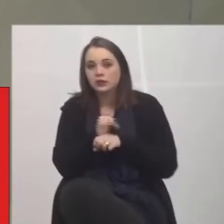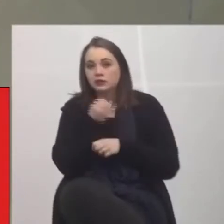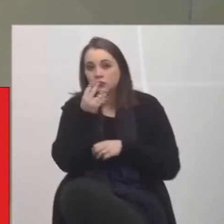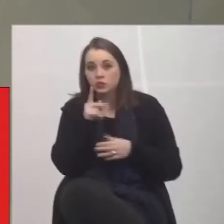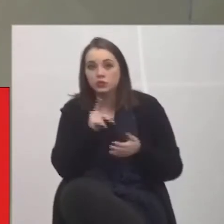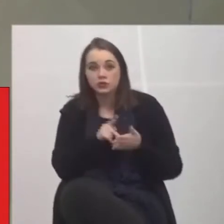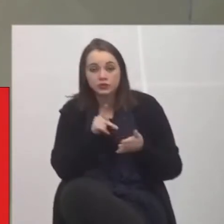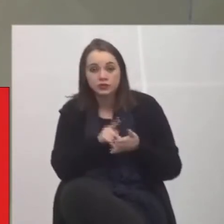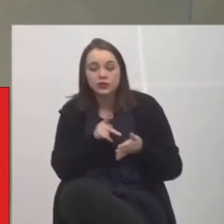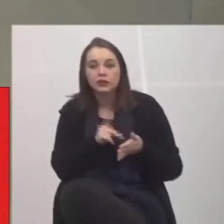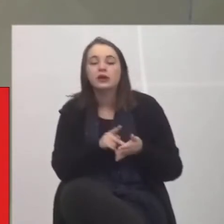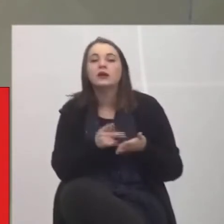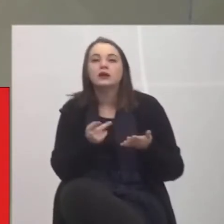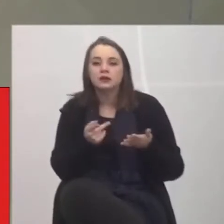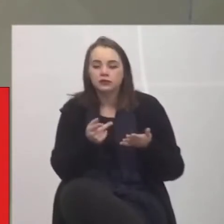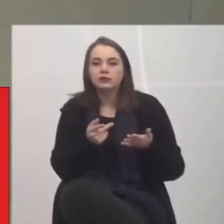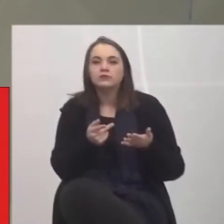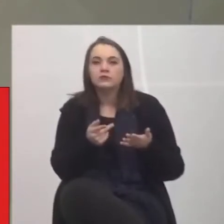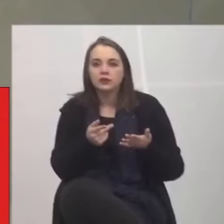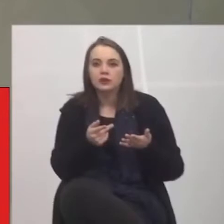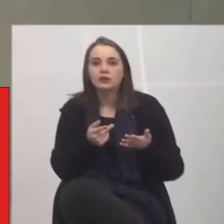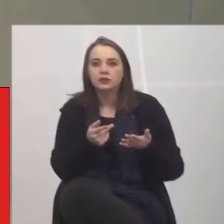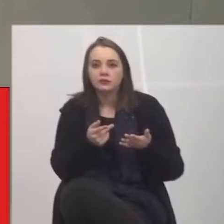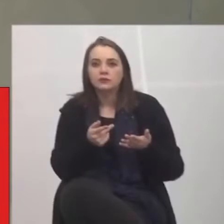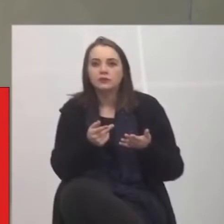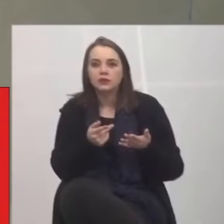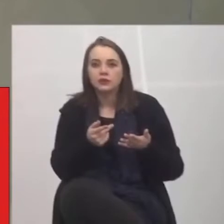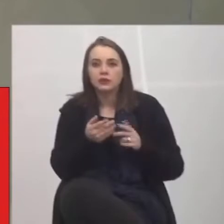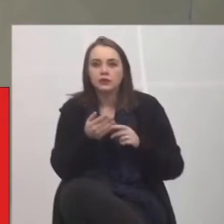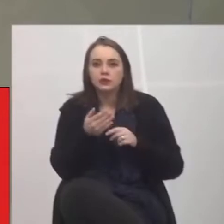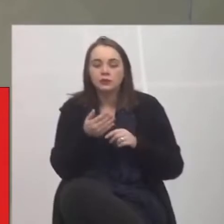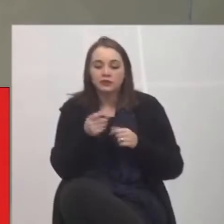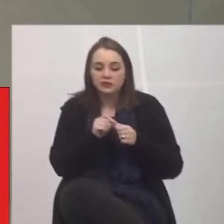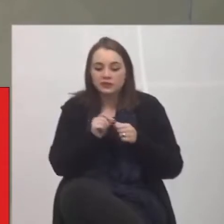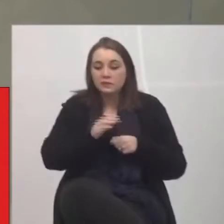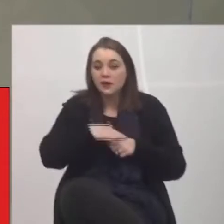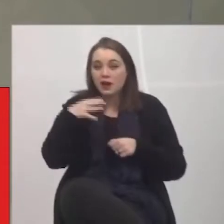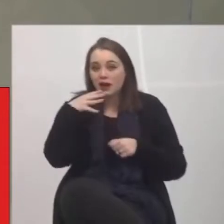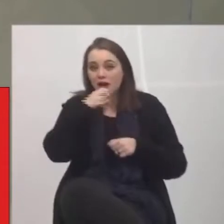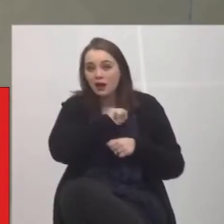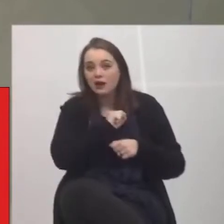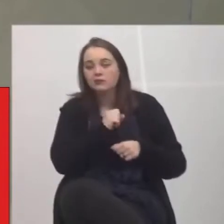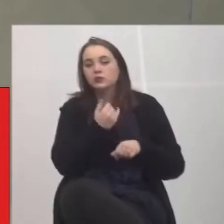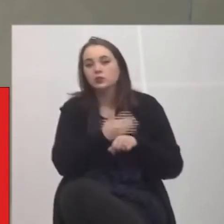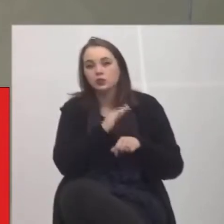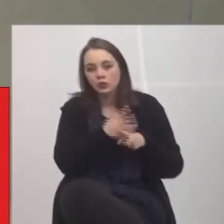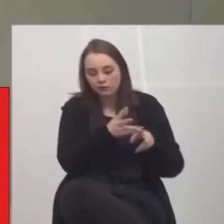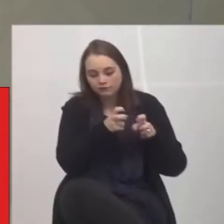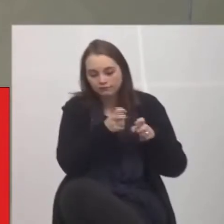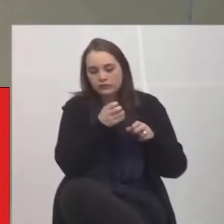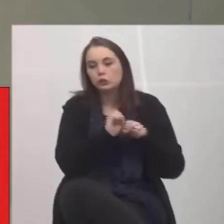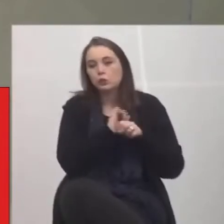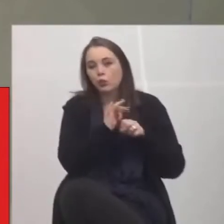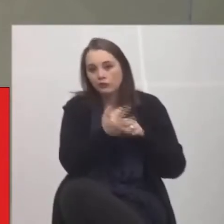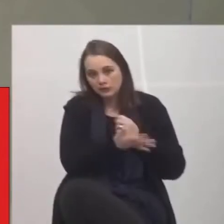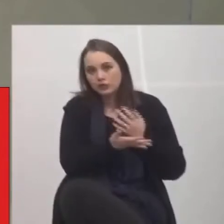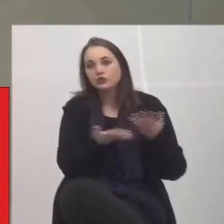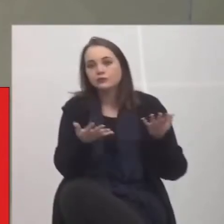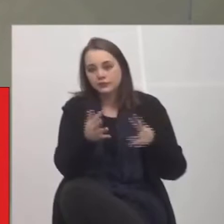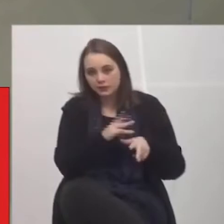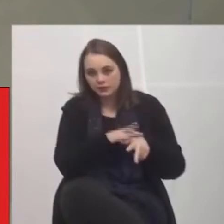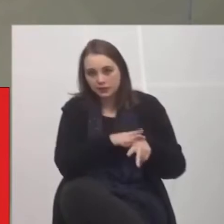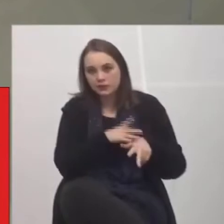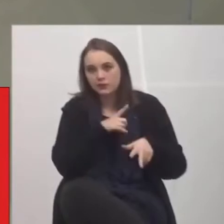para a capilarização e a descentralização dos testes rápidos, né, e o rápido diagnóstico do paciente